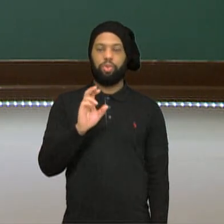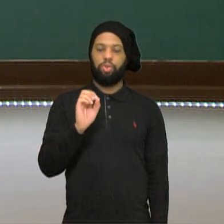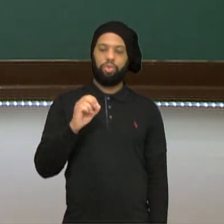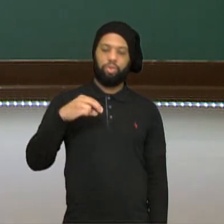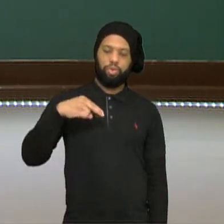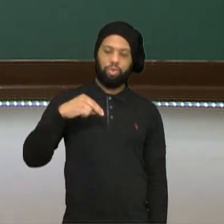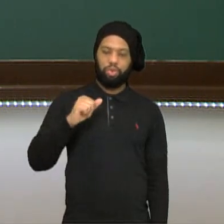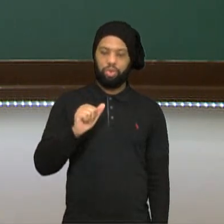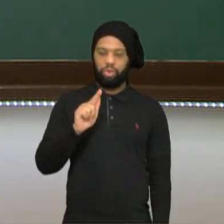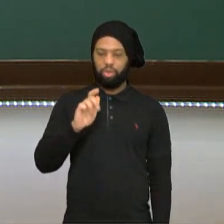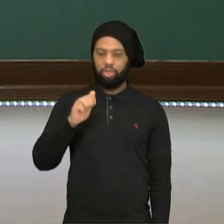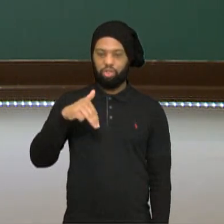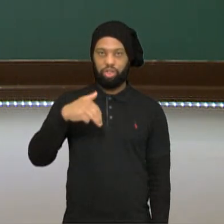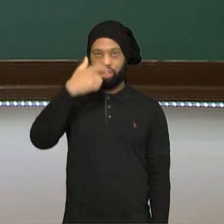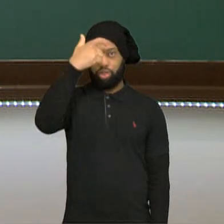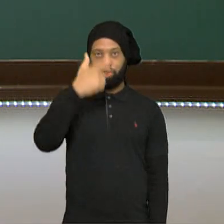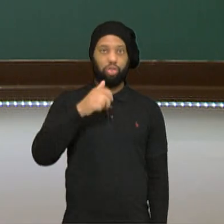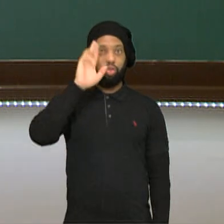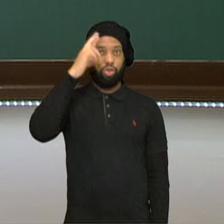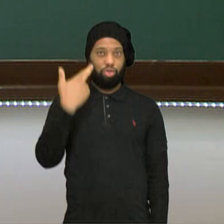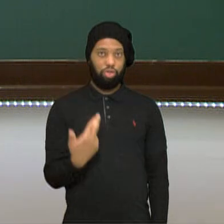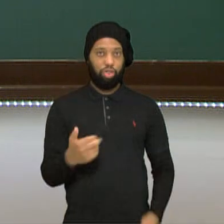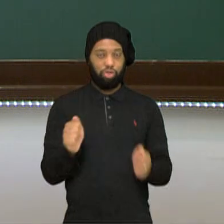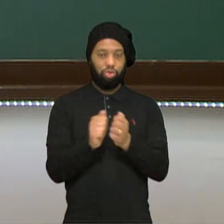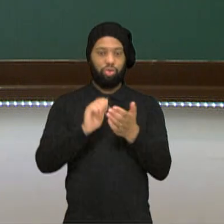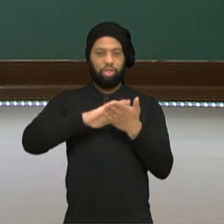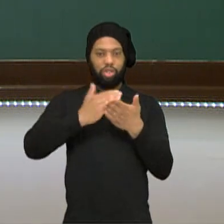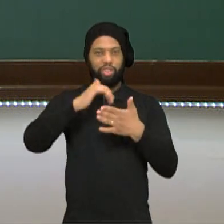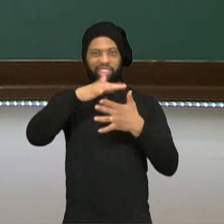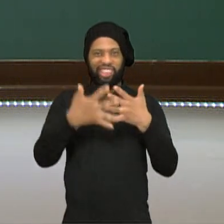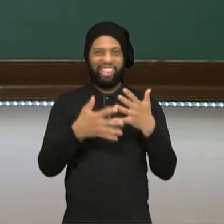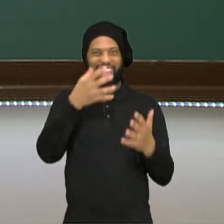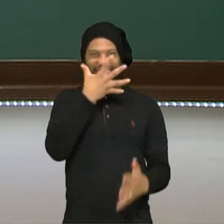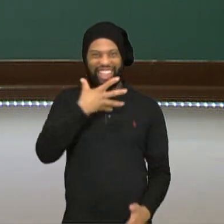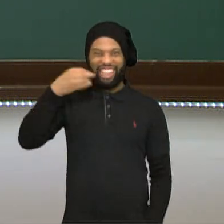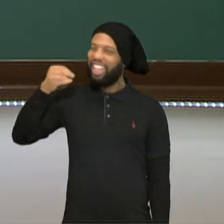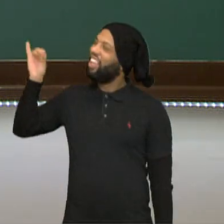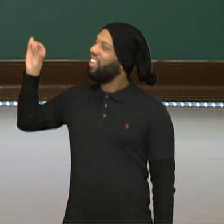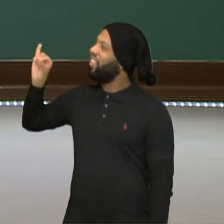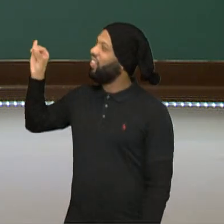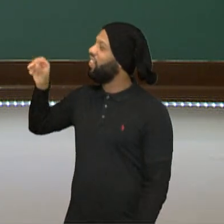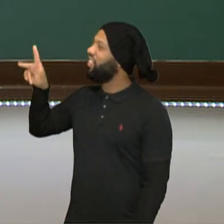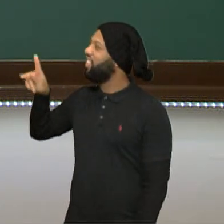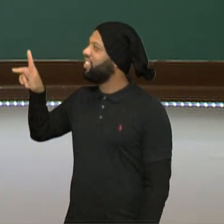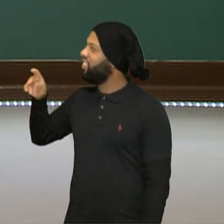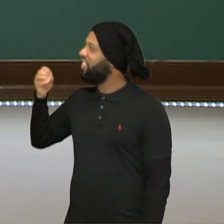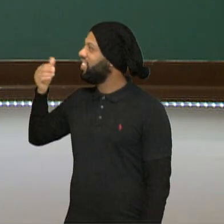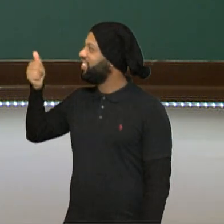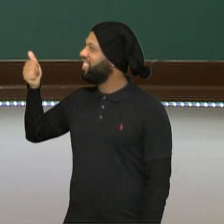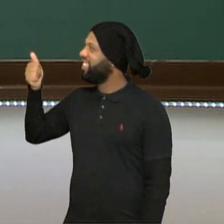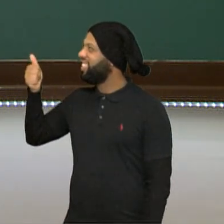indígena. Prof. Ruitneck com vocês e o nosso intérprete querido Natan aqui com a gente. Oi, Natan!